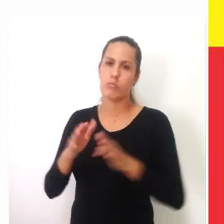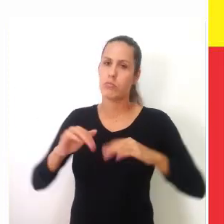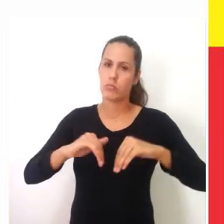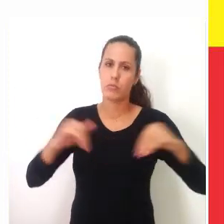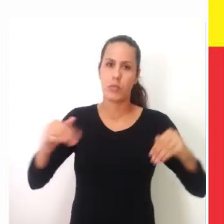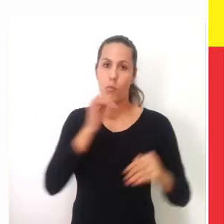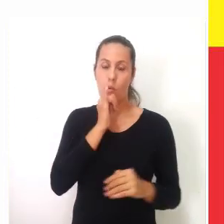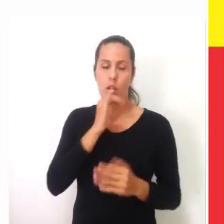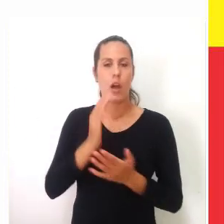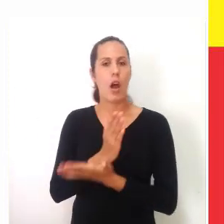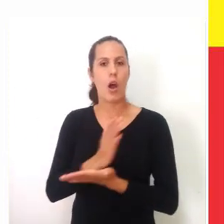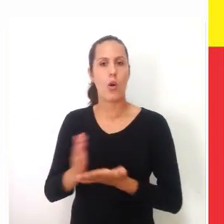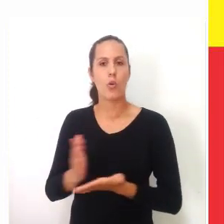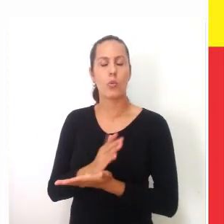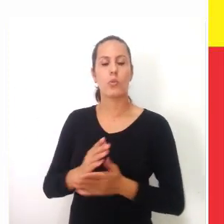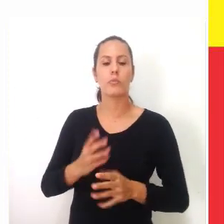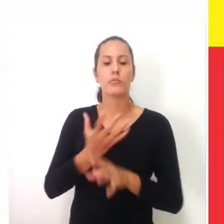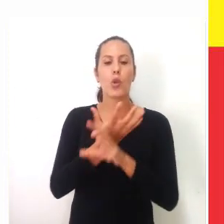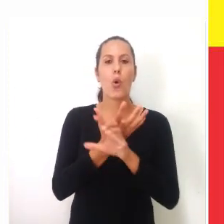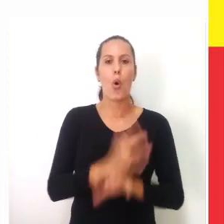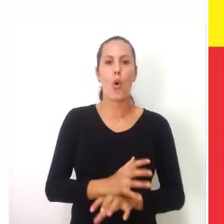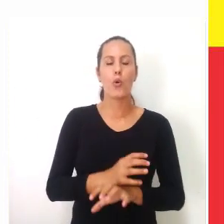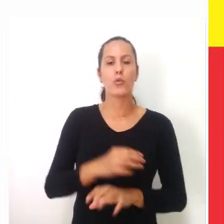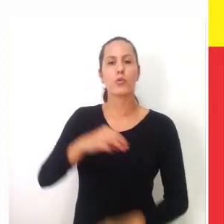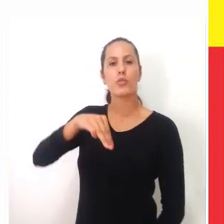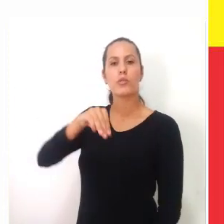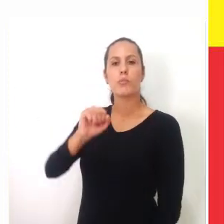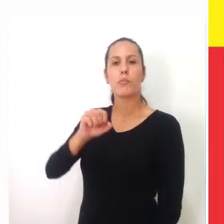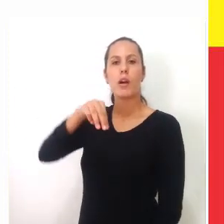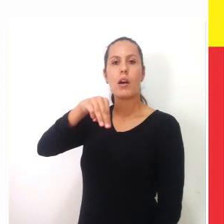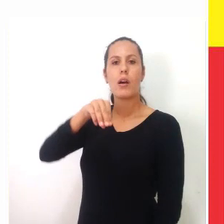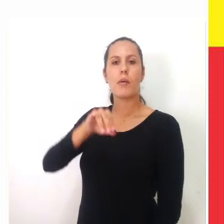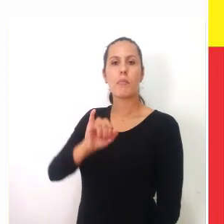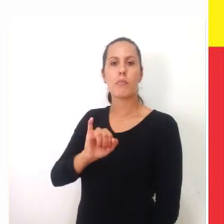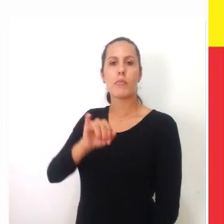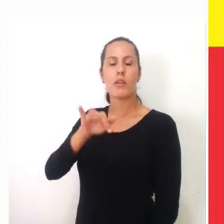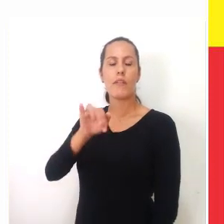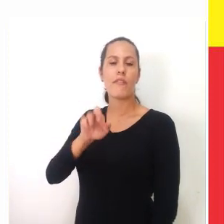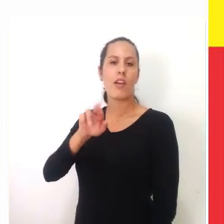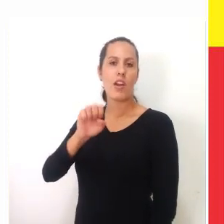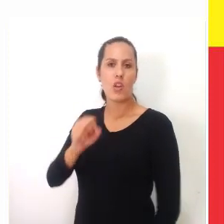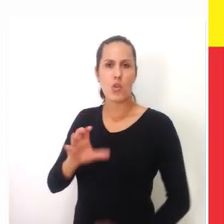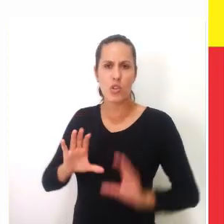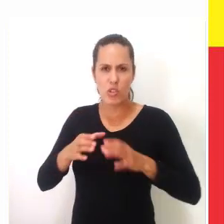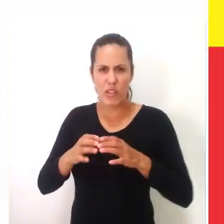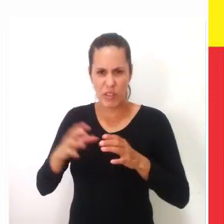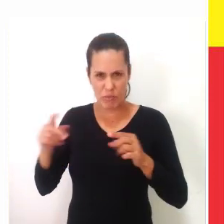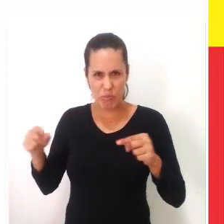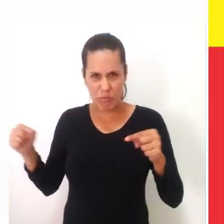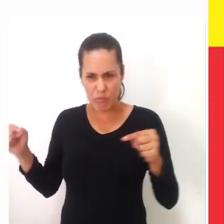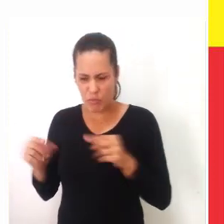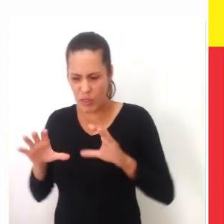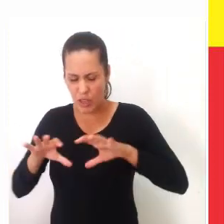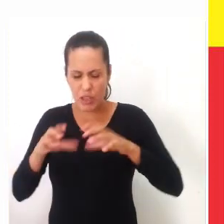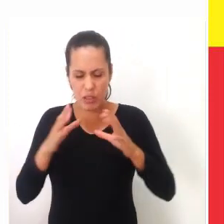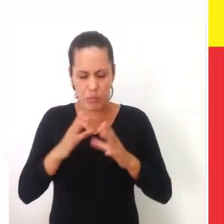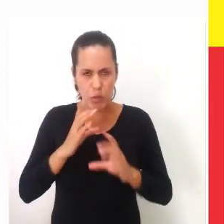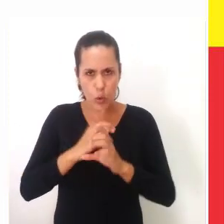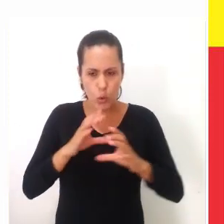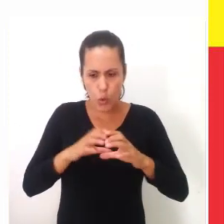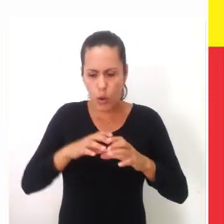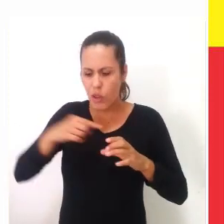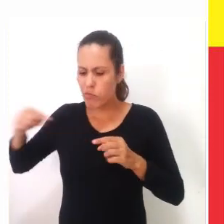por exemplo, de mamíferos, a gente não vai classificar os mamíferos na era mesozoica. A gente